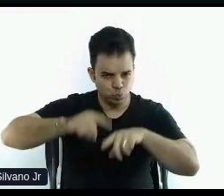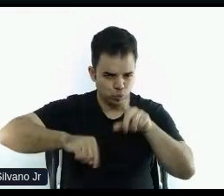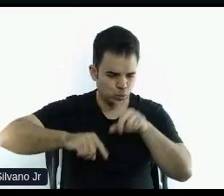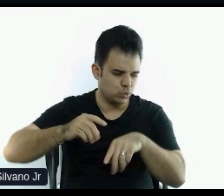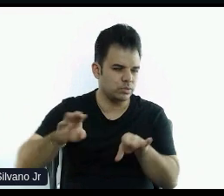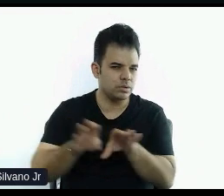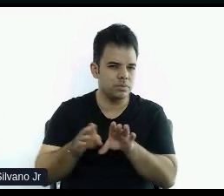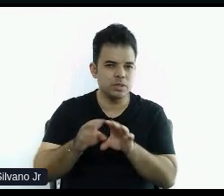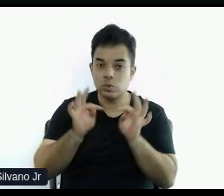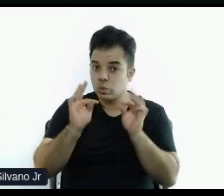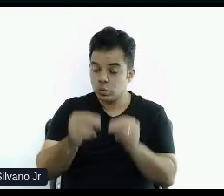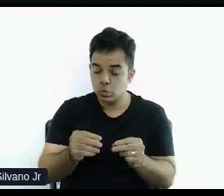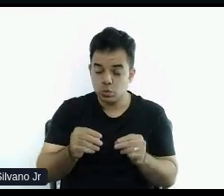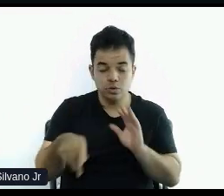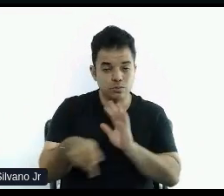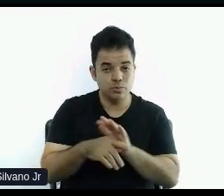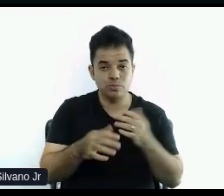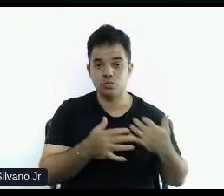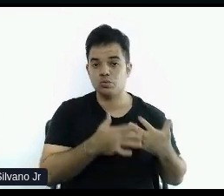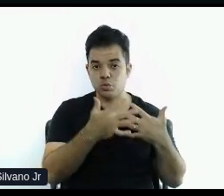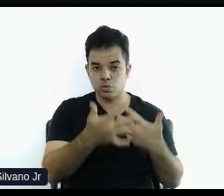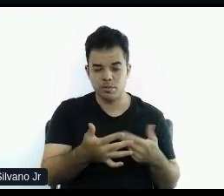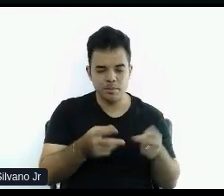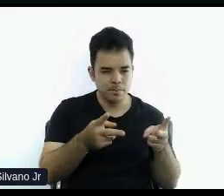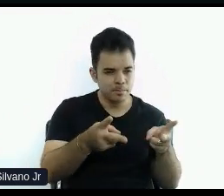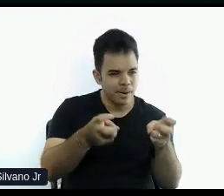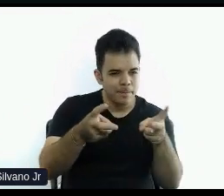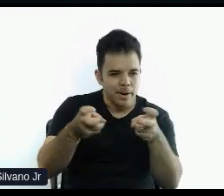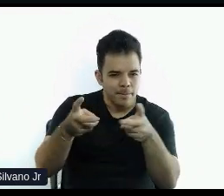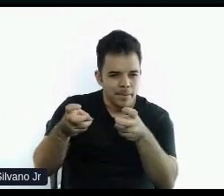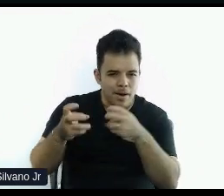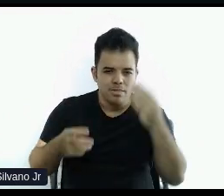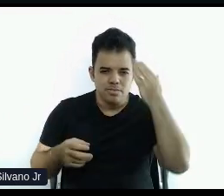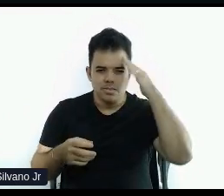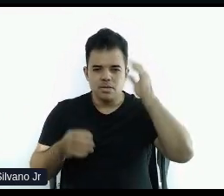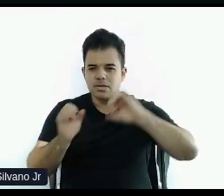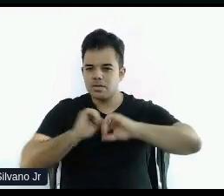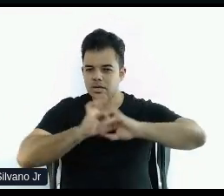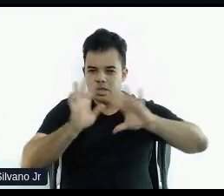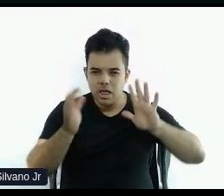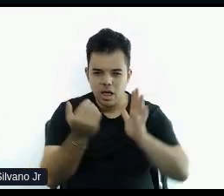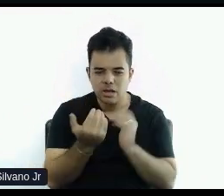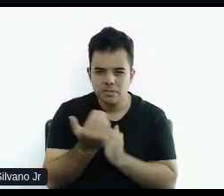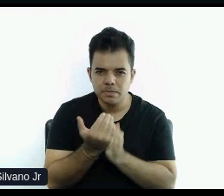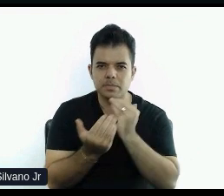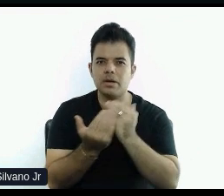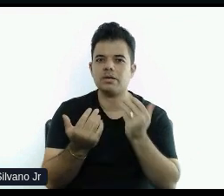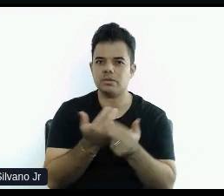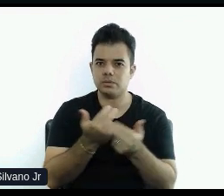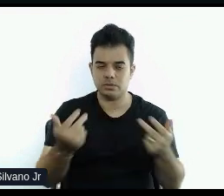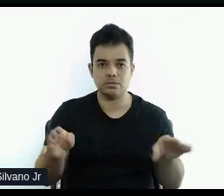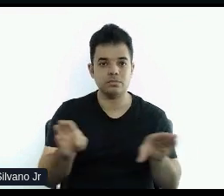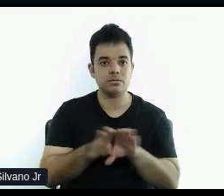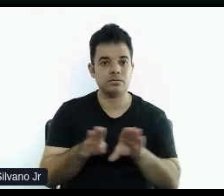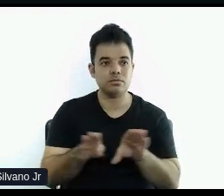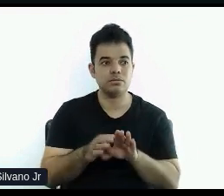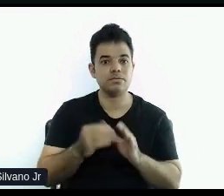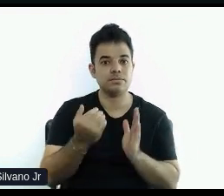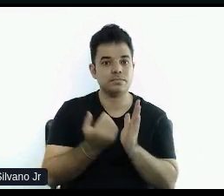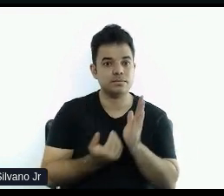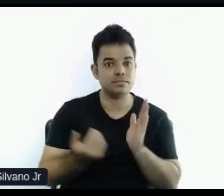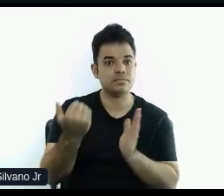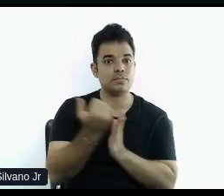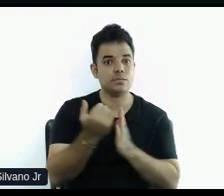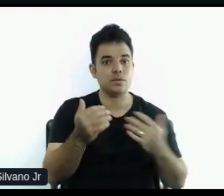essas jornadas para poder entender as possibilidades de acesso. E depois a gente faz a priorização das jornadas, que